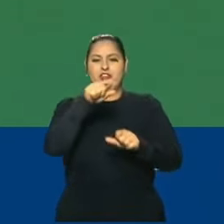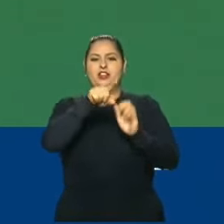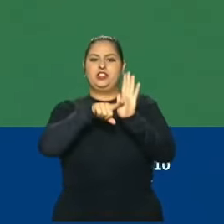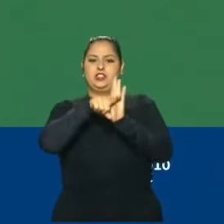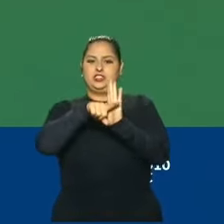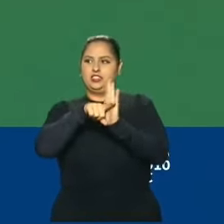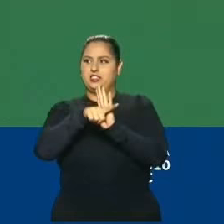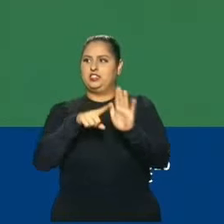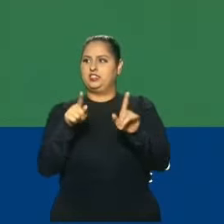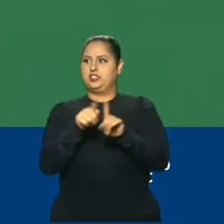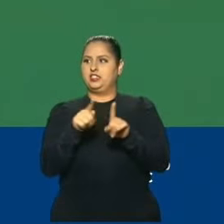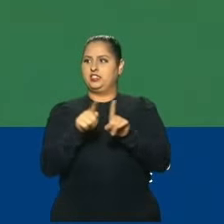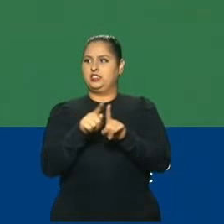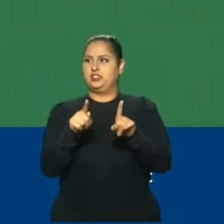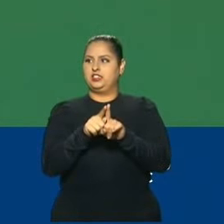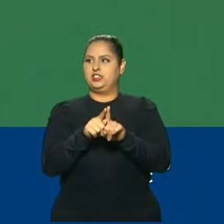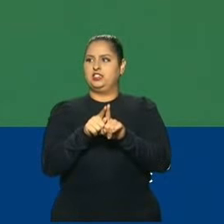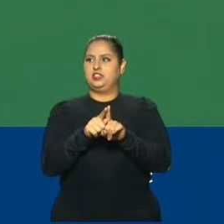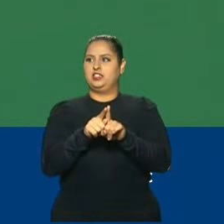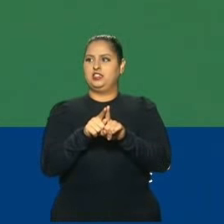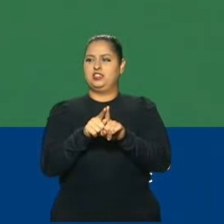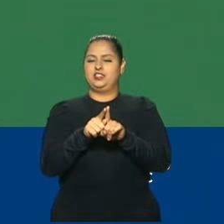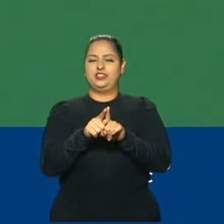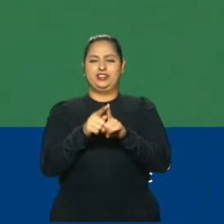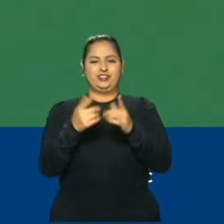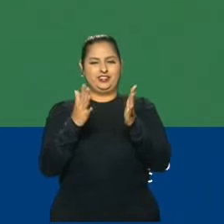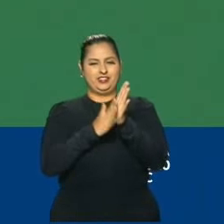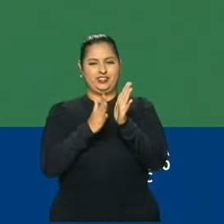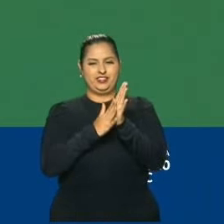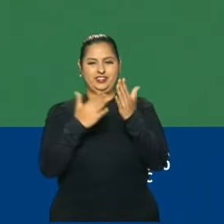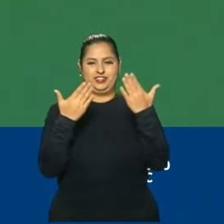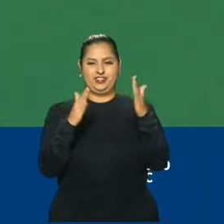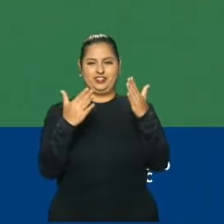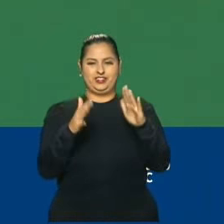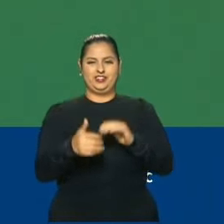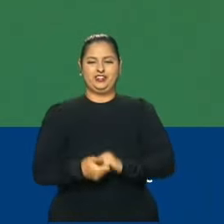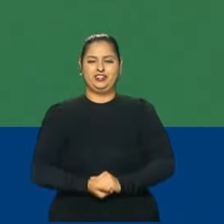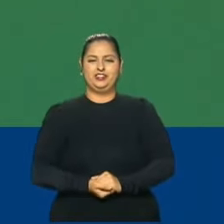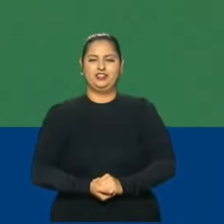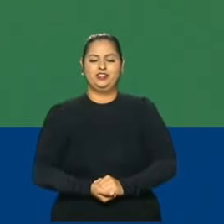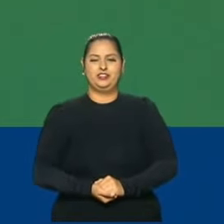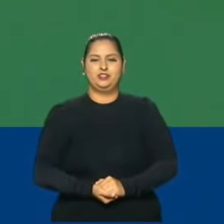hein? Não precisa pegar foguete, é isso aí. Parabéns.